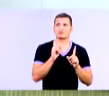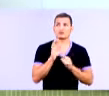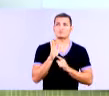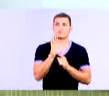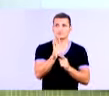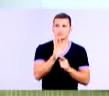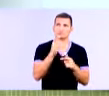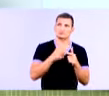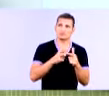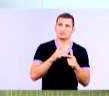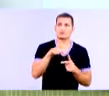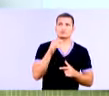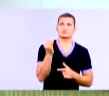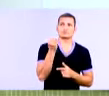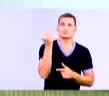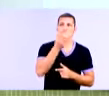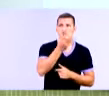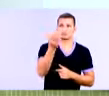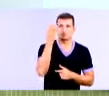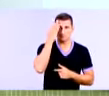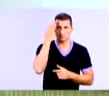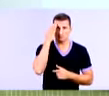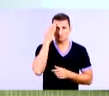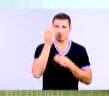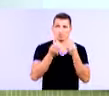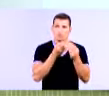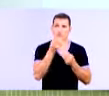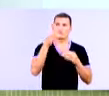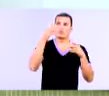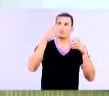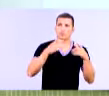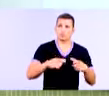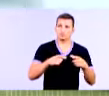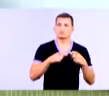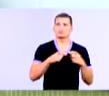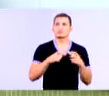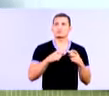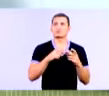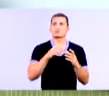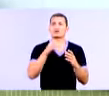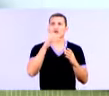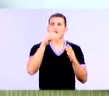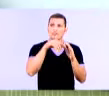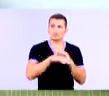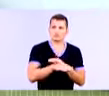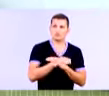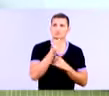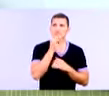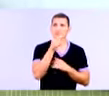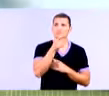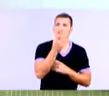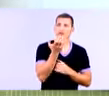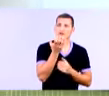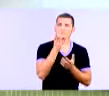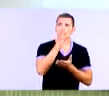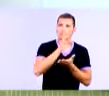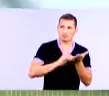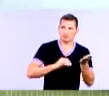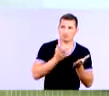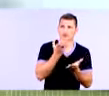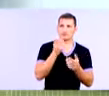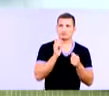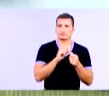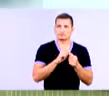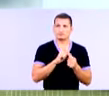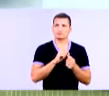apresentando porque é importante vocês saberem onde é que está armazenado isso. Né? Se você quiser copiar, se quiser fazer o backup, está lá na